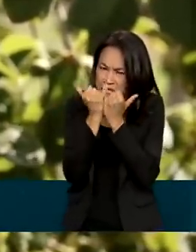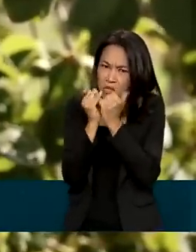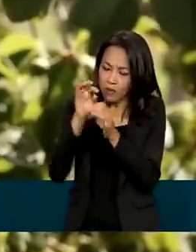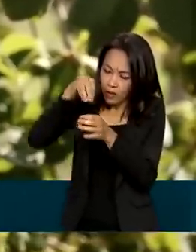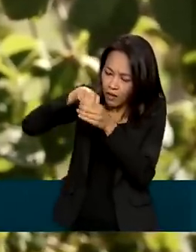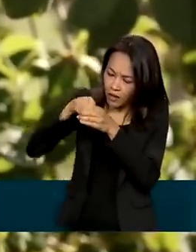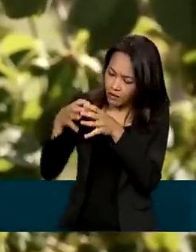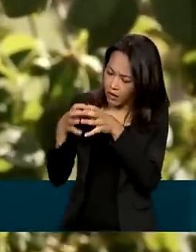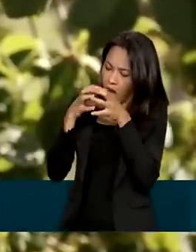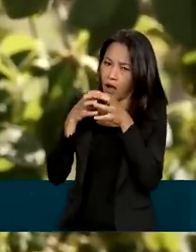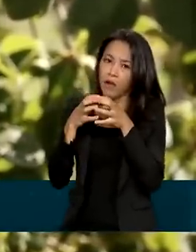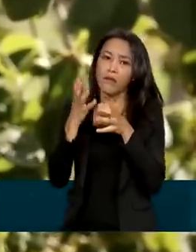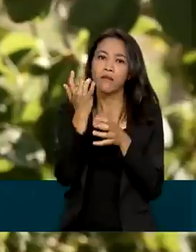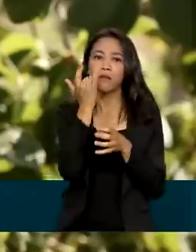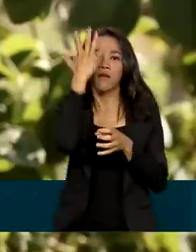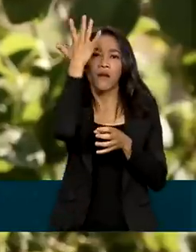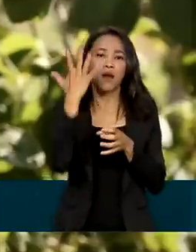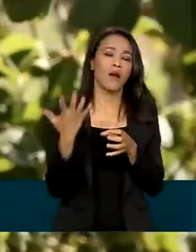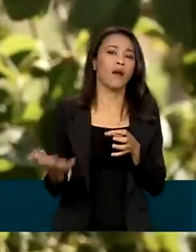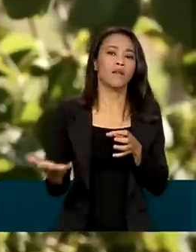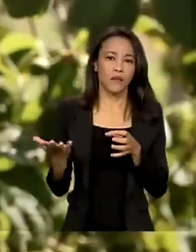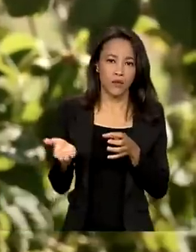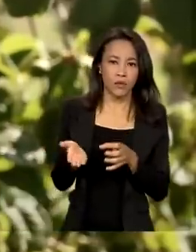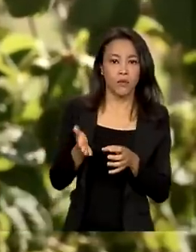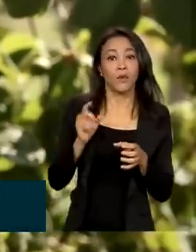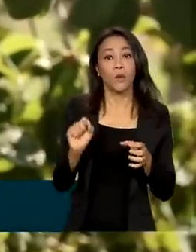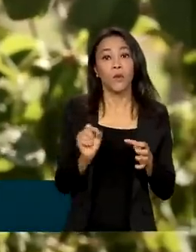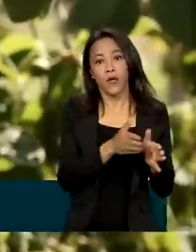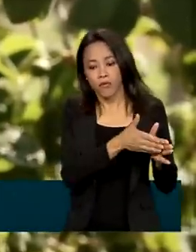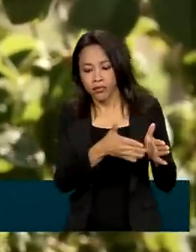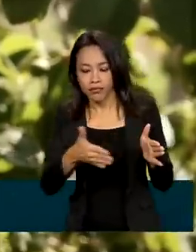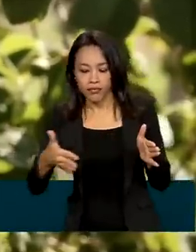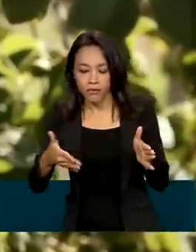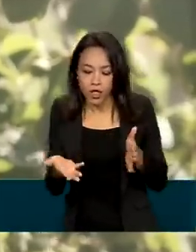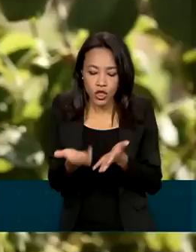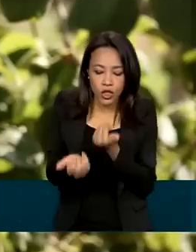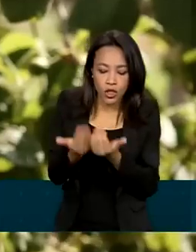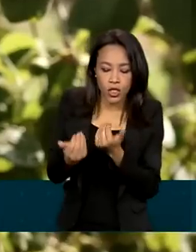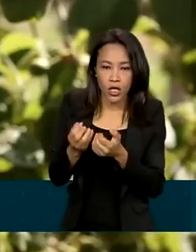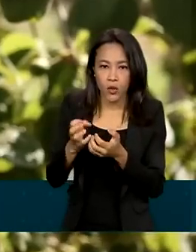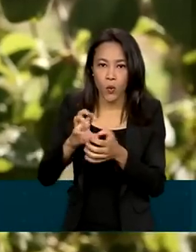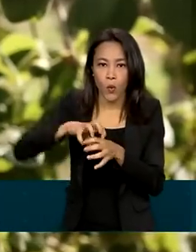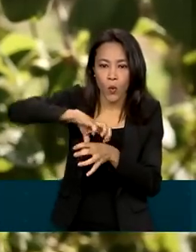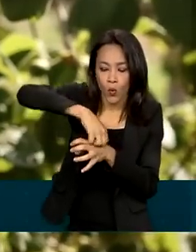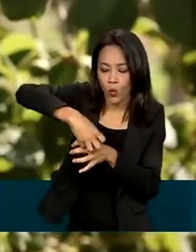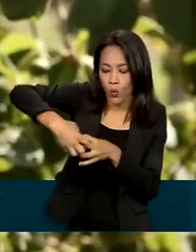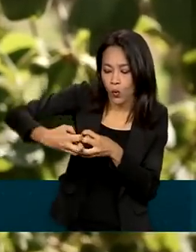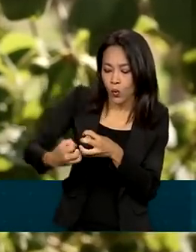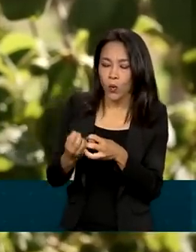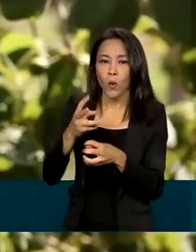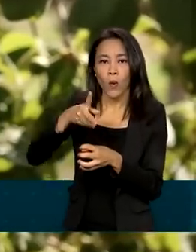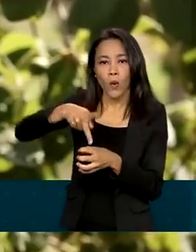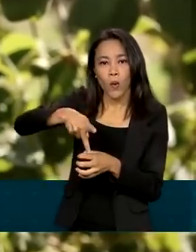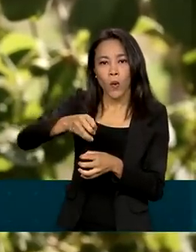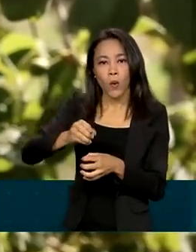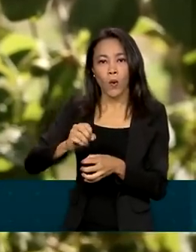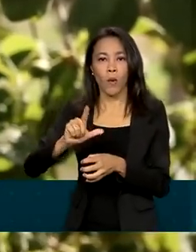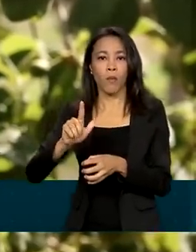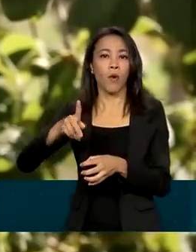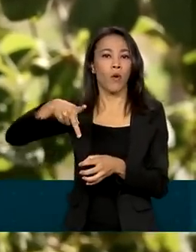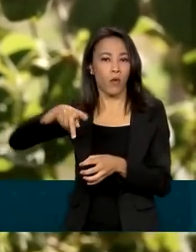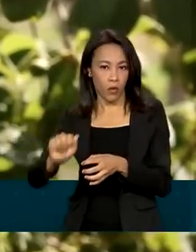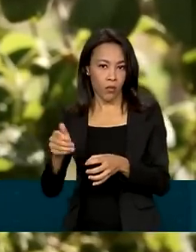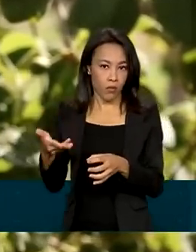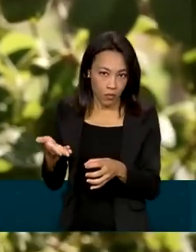a mecanização do processo de extração da polpa e finalmente ele vai propiciar